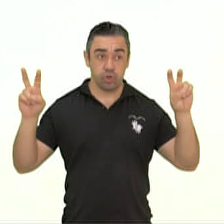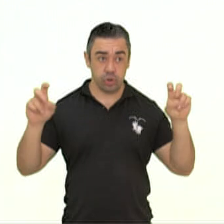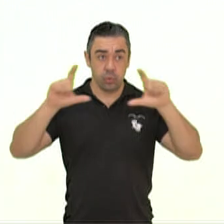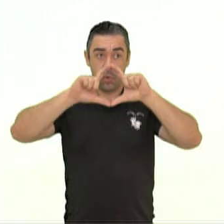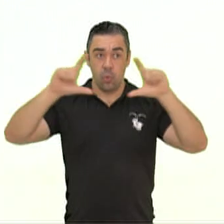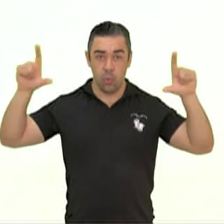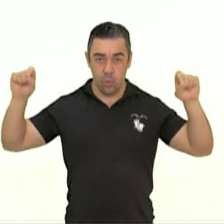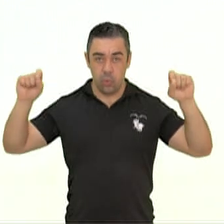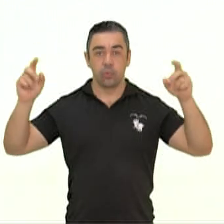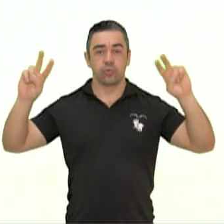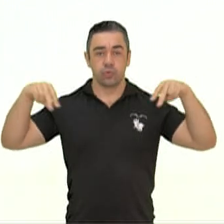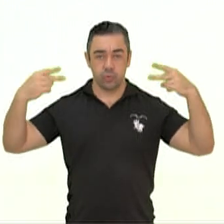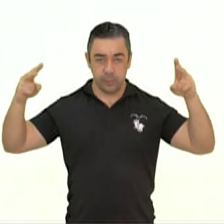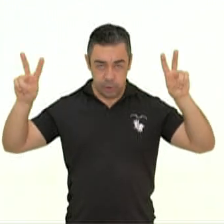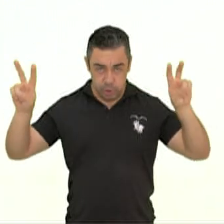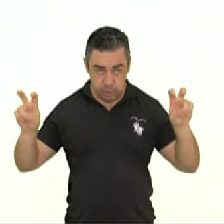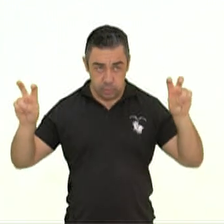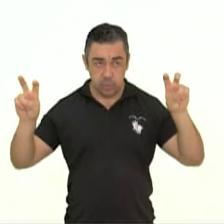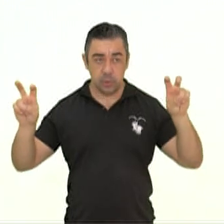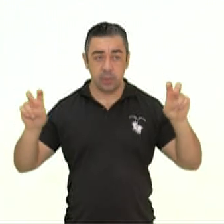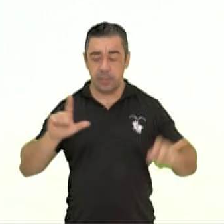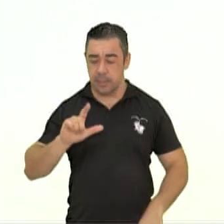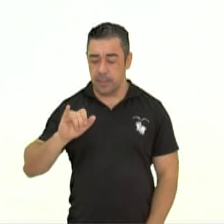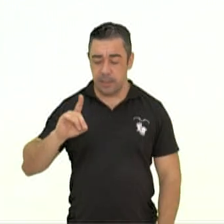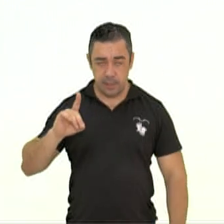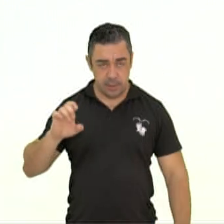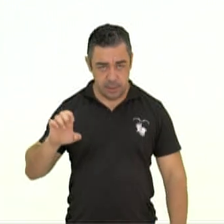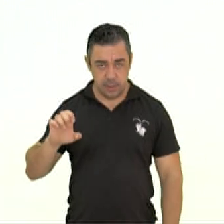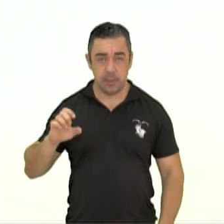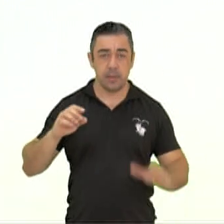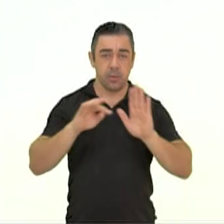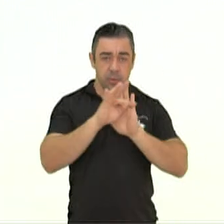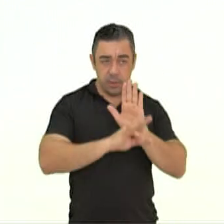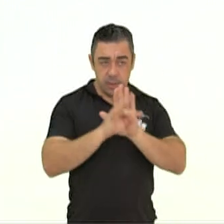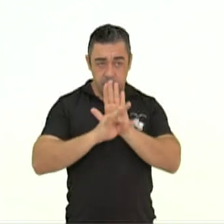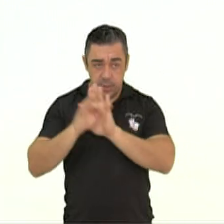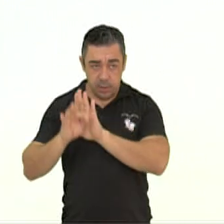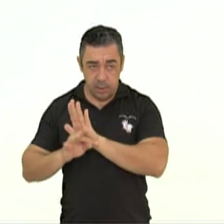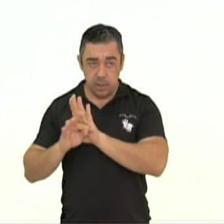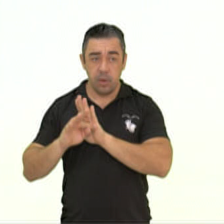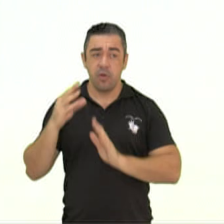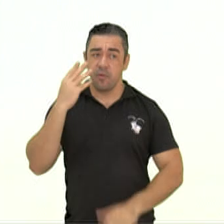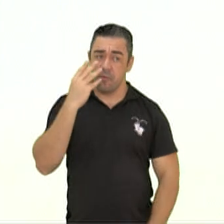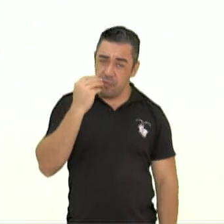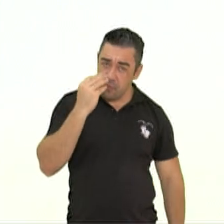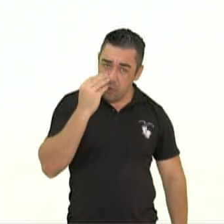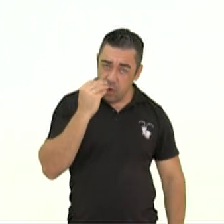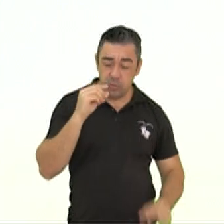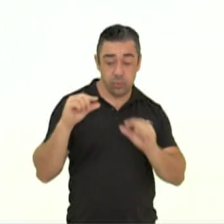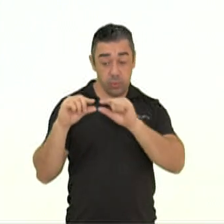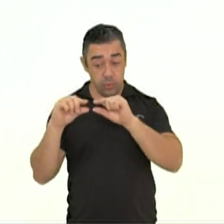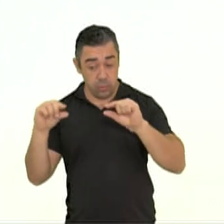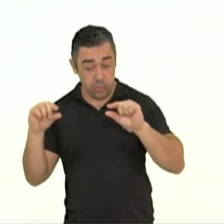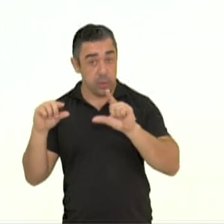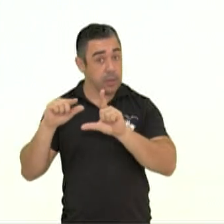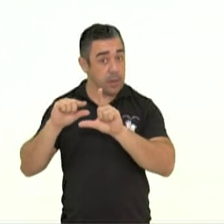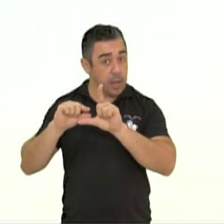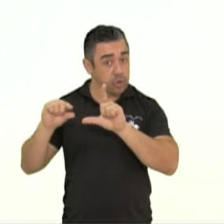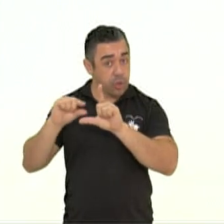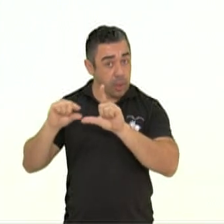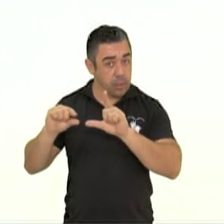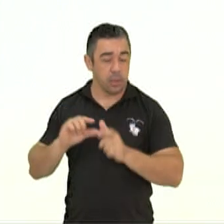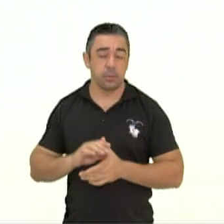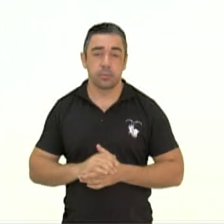título, subtítulo, slide, corpo da notícia, fotos com legenda. Então, lembrando